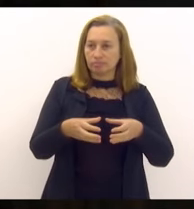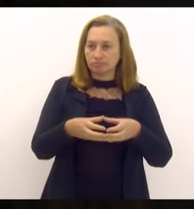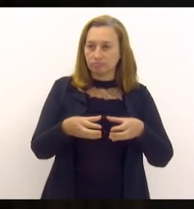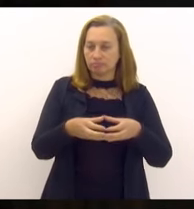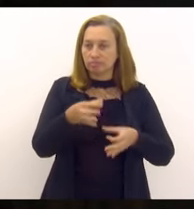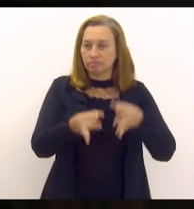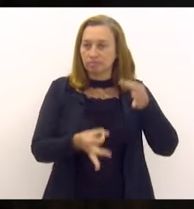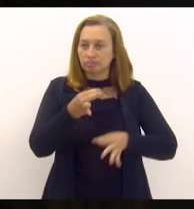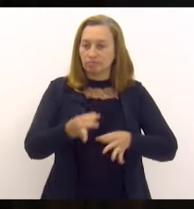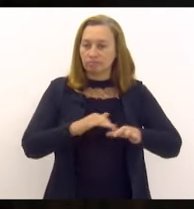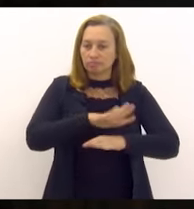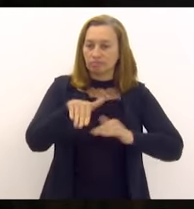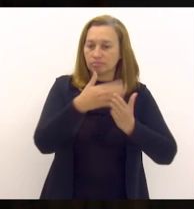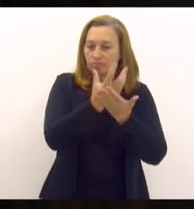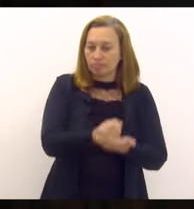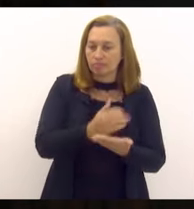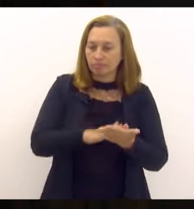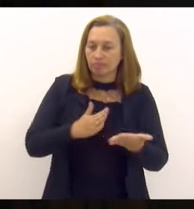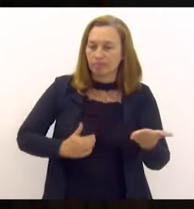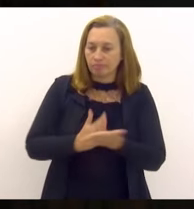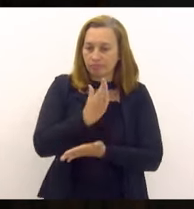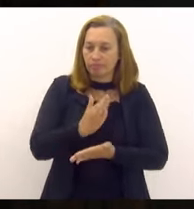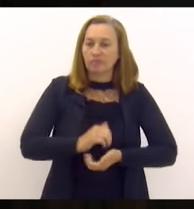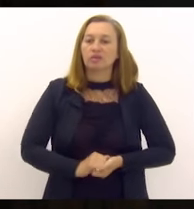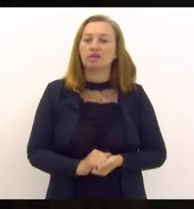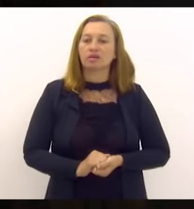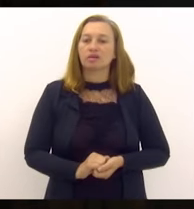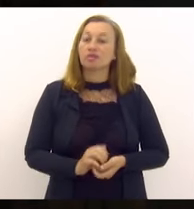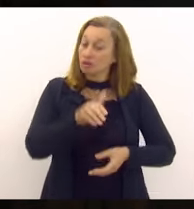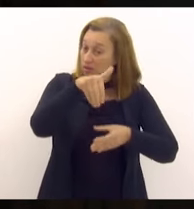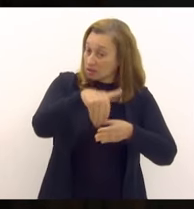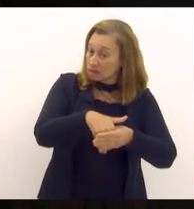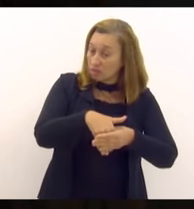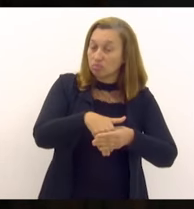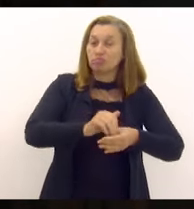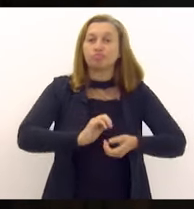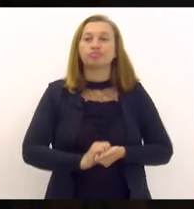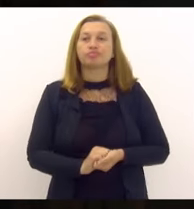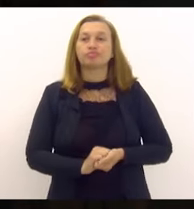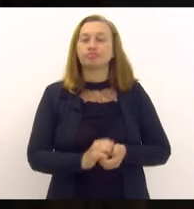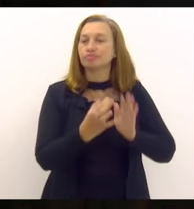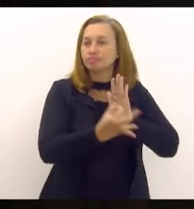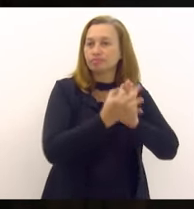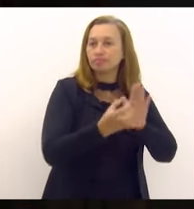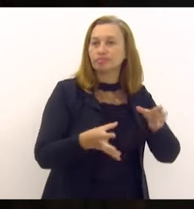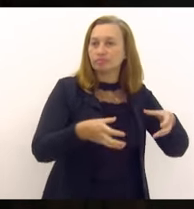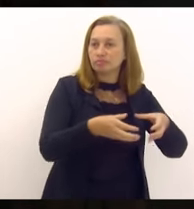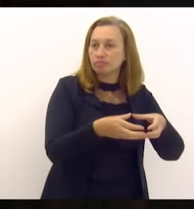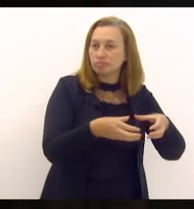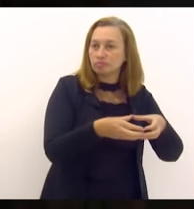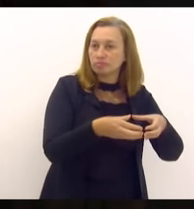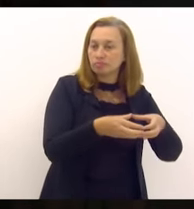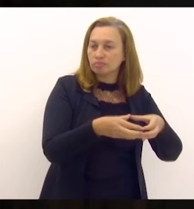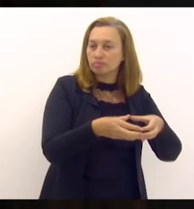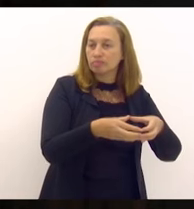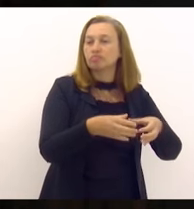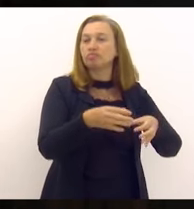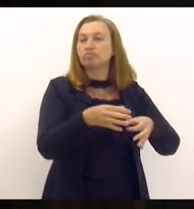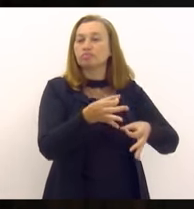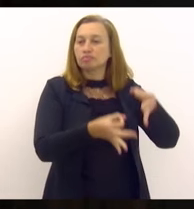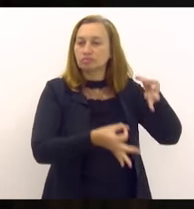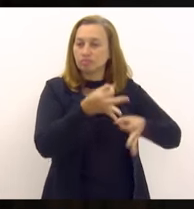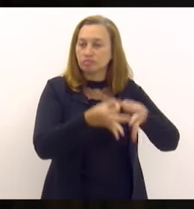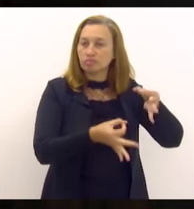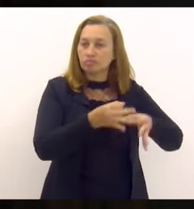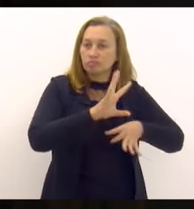Justiça. Senhores que aprovam, permaneçam como estão. Aprovado. Em votação, parecer da Comissão de Constituição e